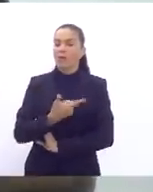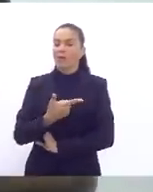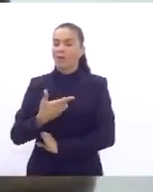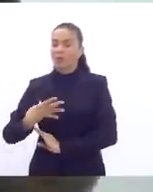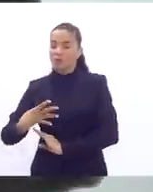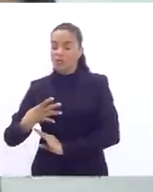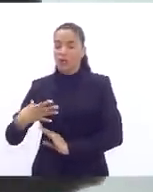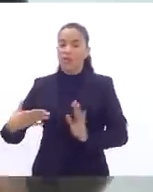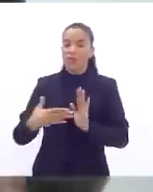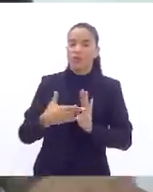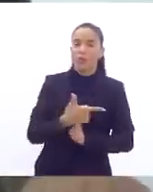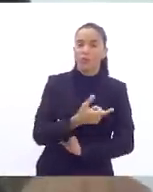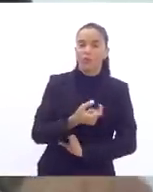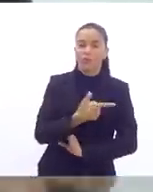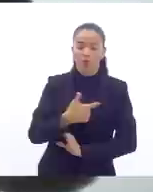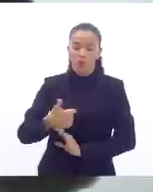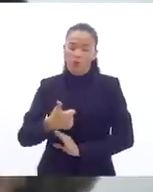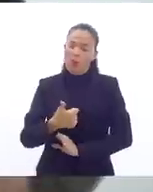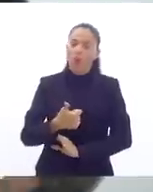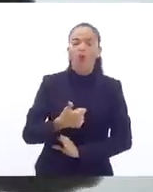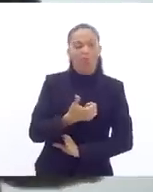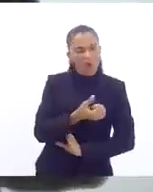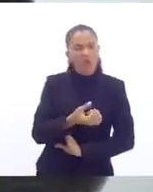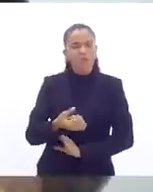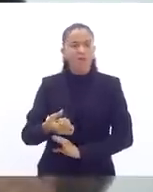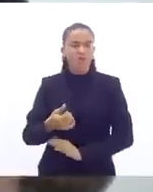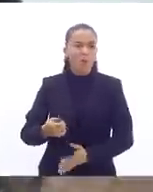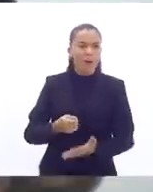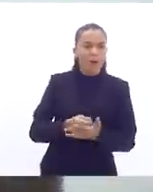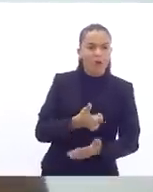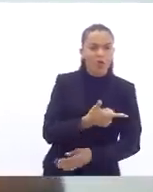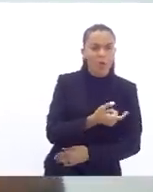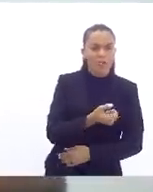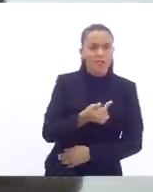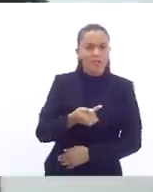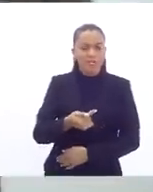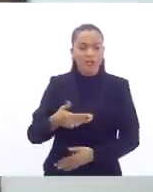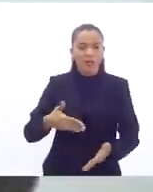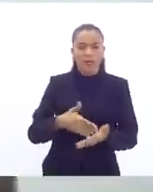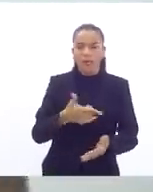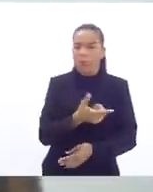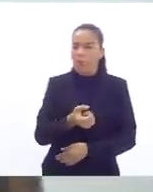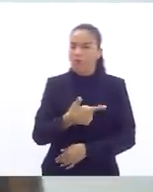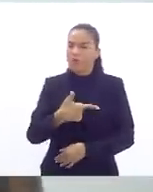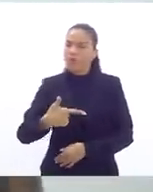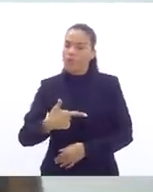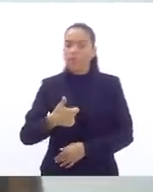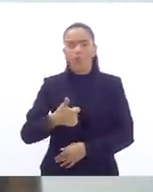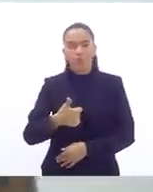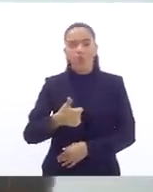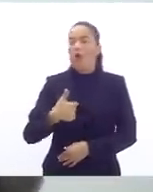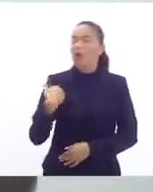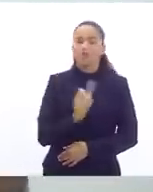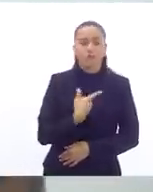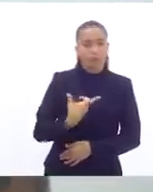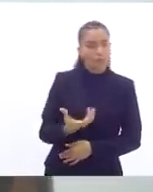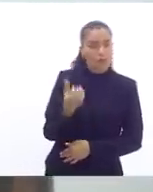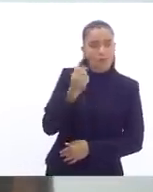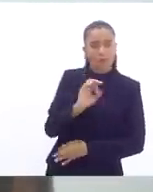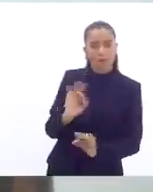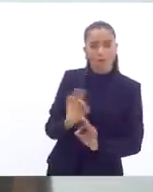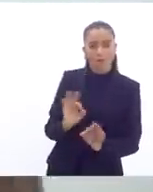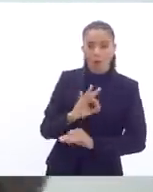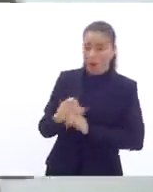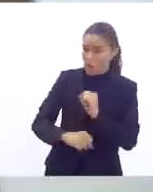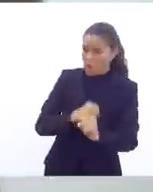2021 que covardemente só decidiram pagar de 2017 até 2021 nem essa a gente tá recebendo e nem a certeza se